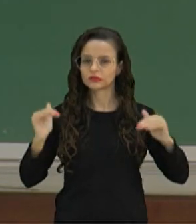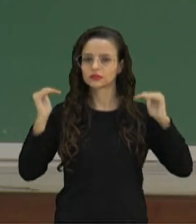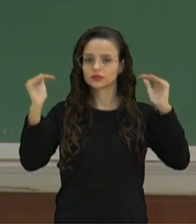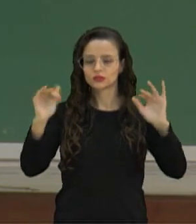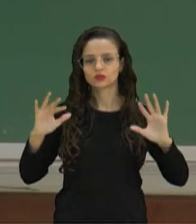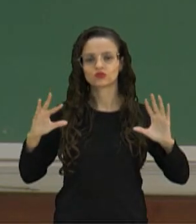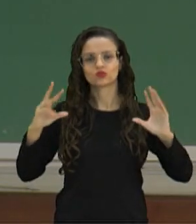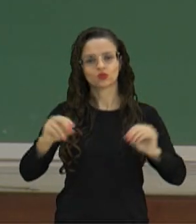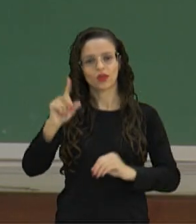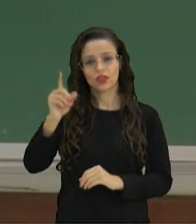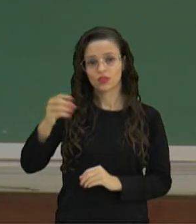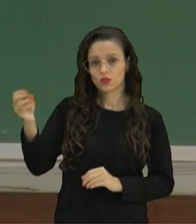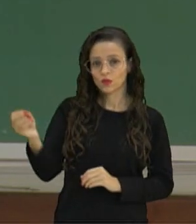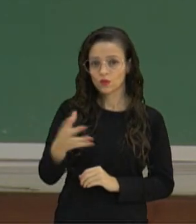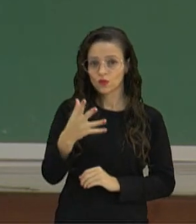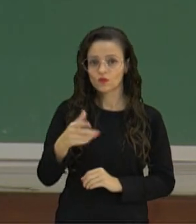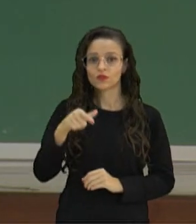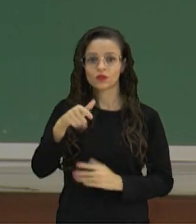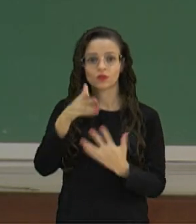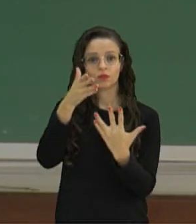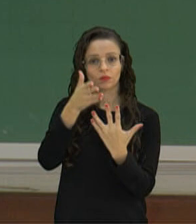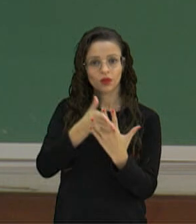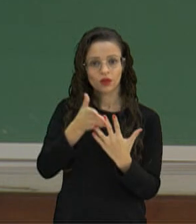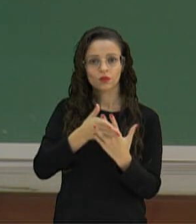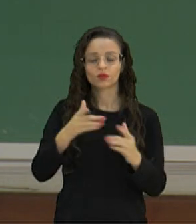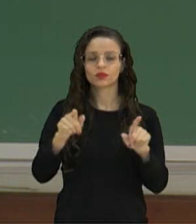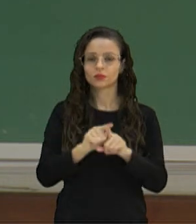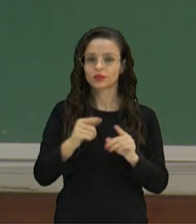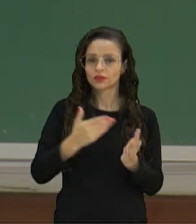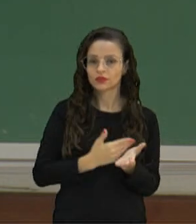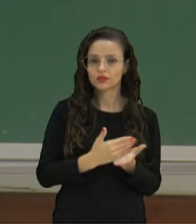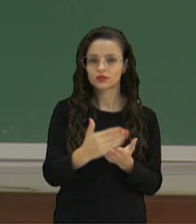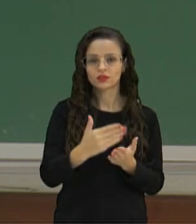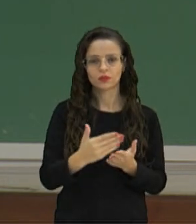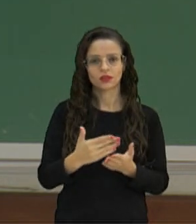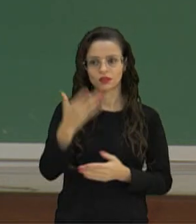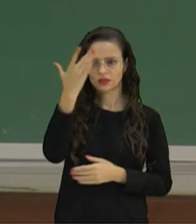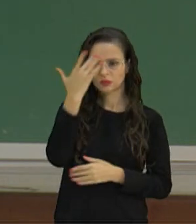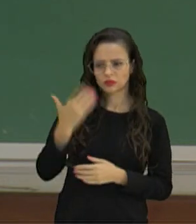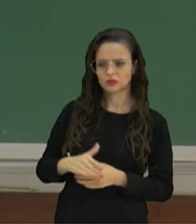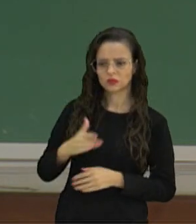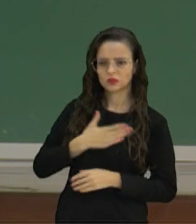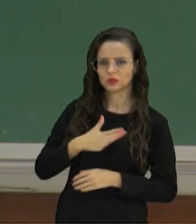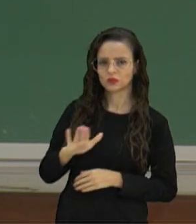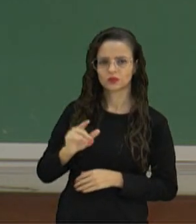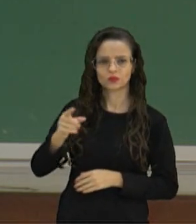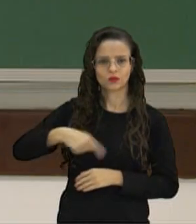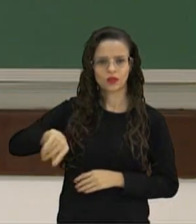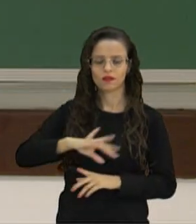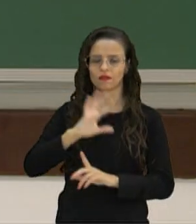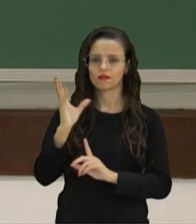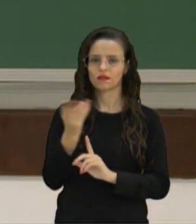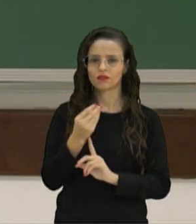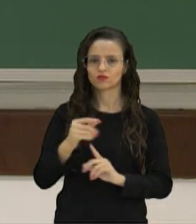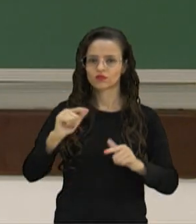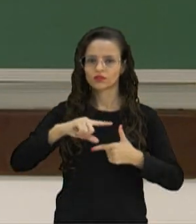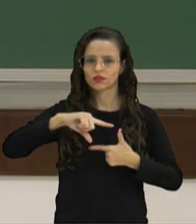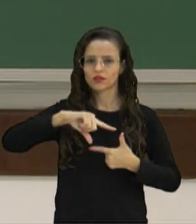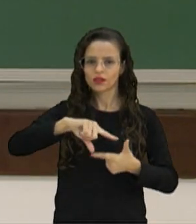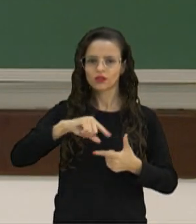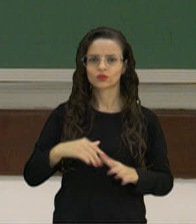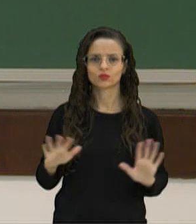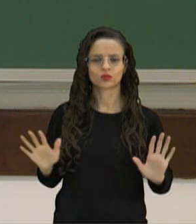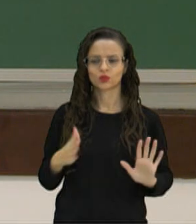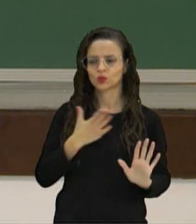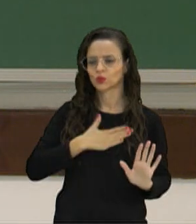aquilo que é novo, o barroco inicialmente ele foi repudiado, né? Os artistas clássicos